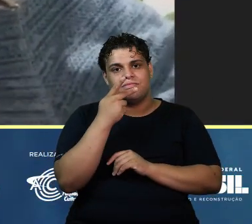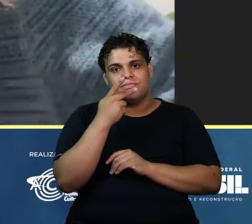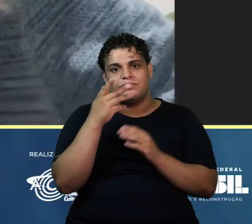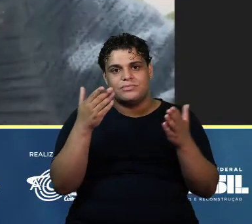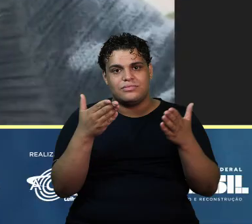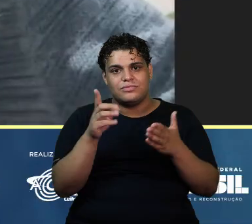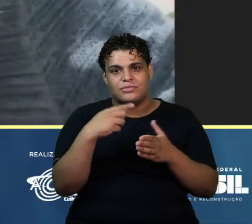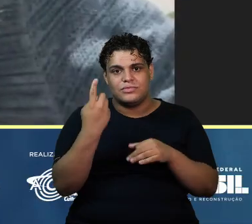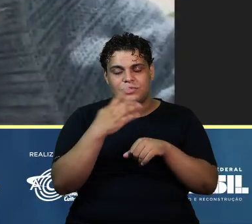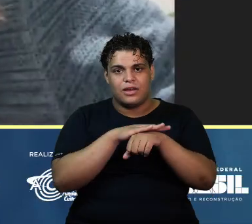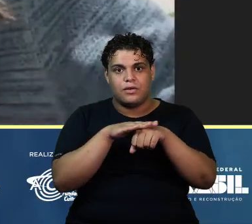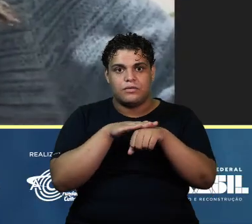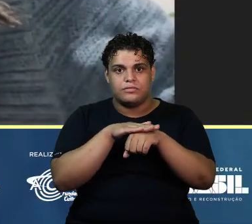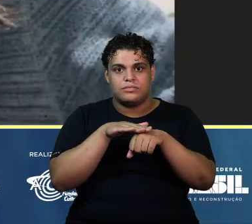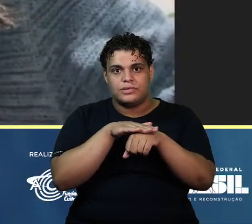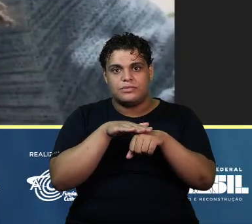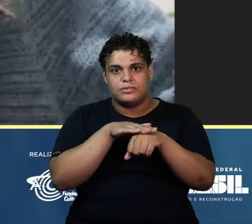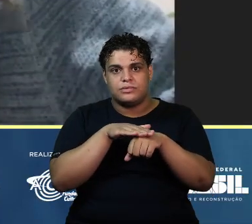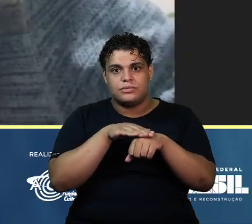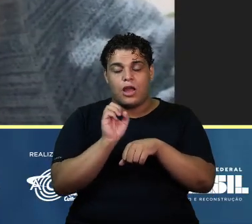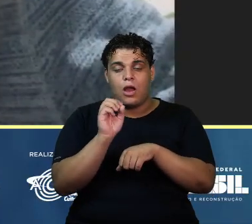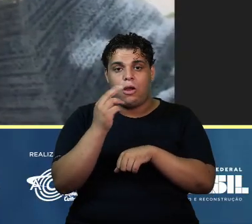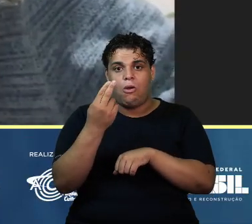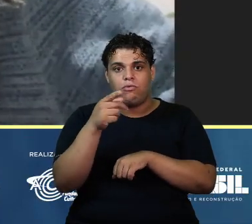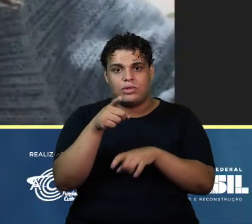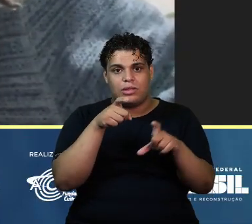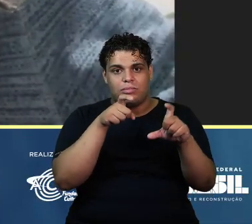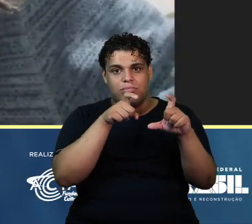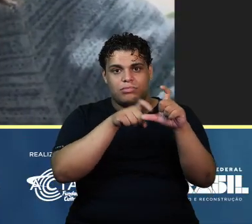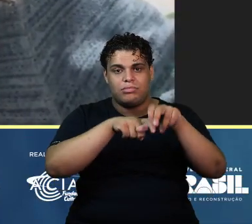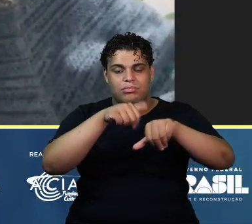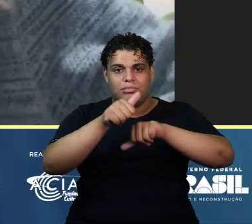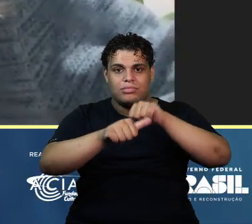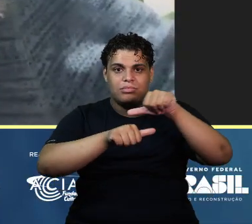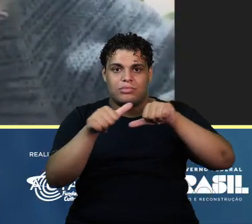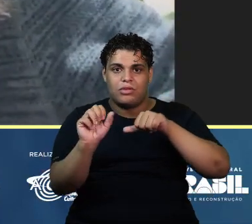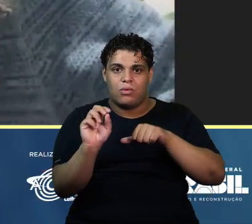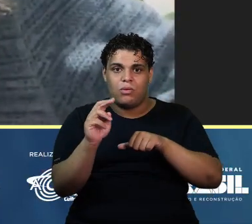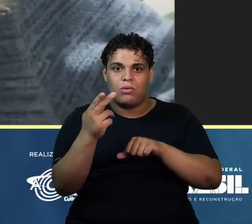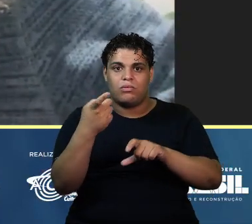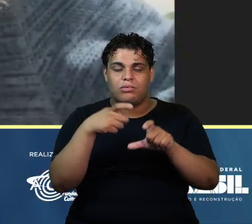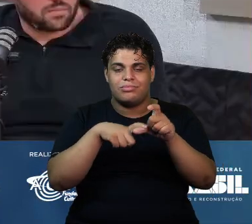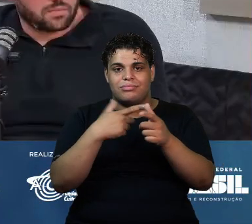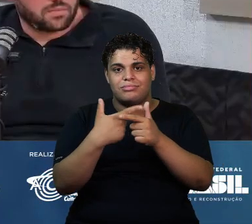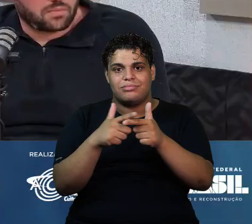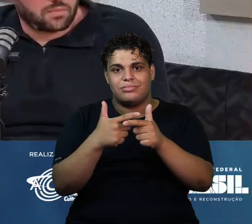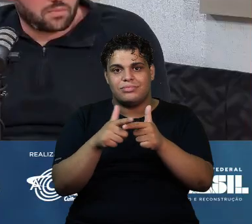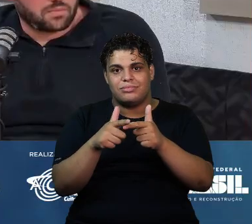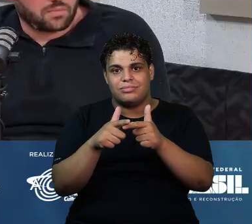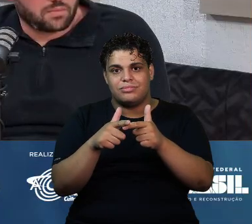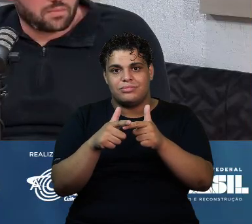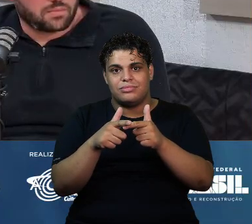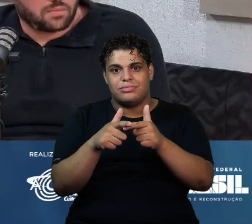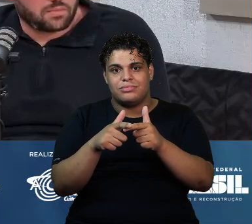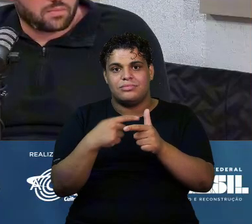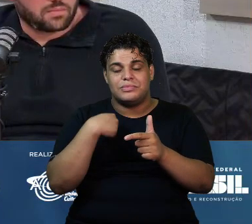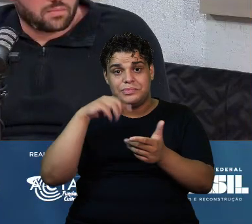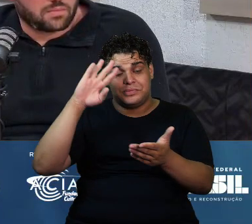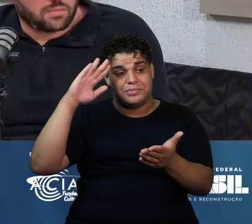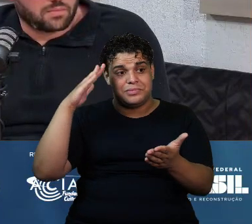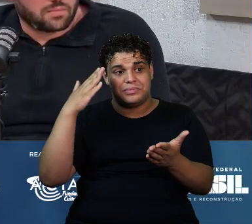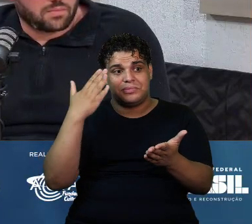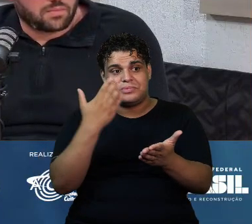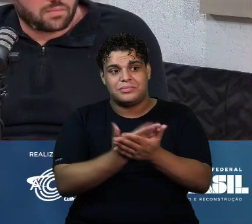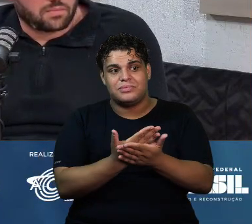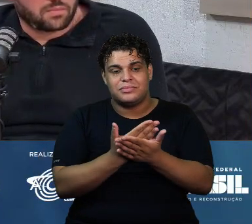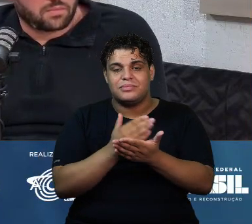nossa conversa, que ou você faz parte da mudança ou você é parte do problema. Então, acredito que é